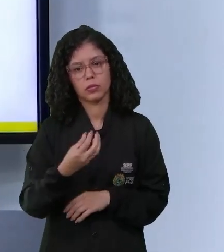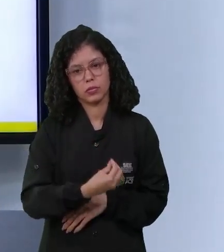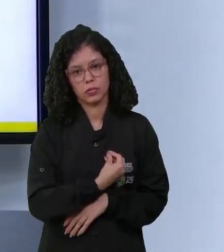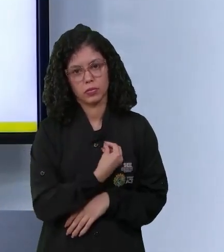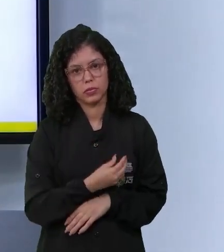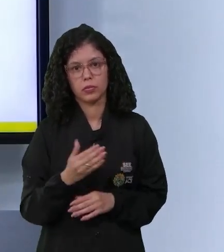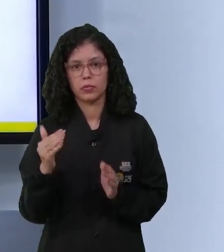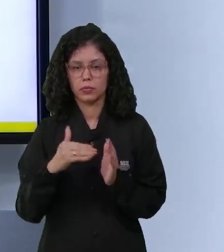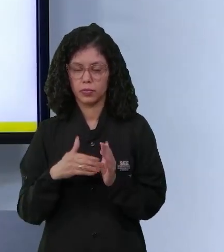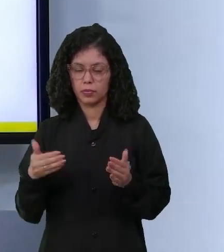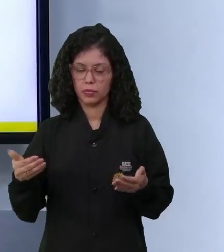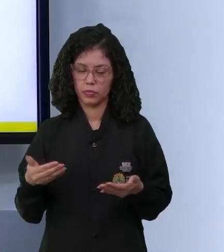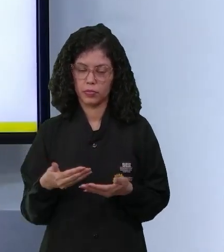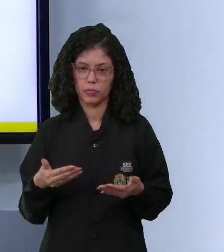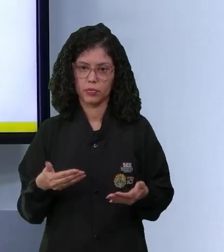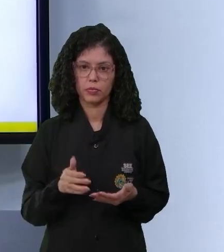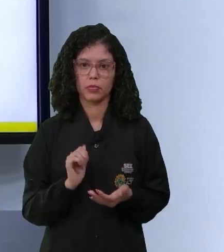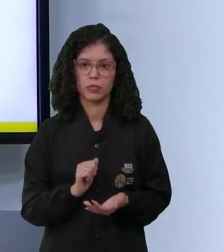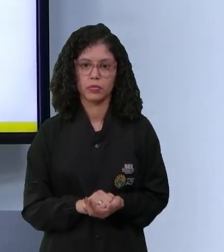até hoje,